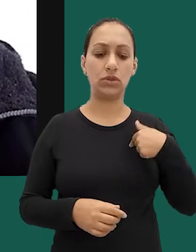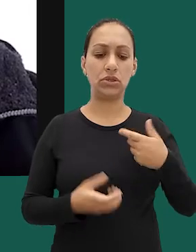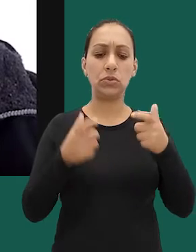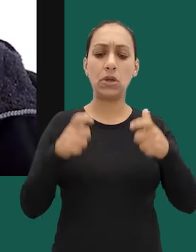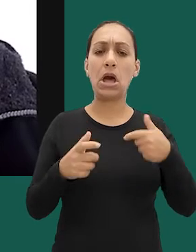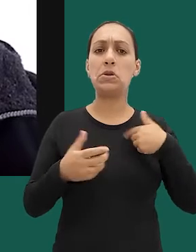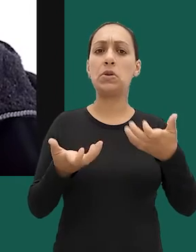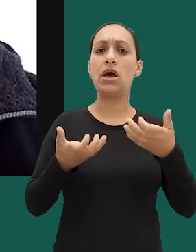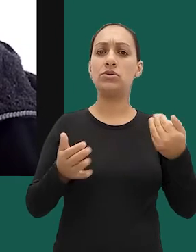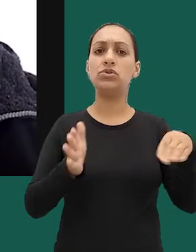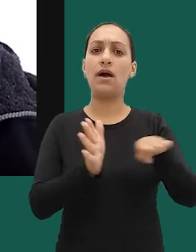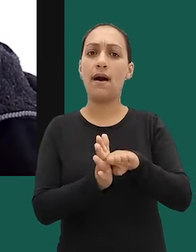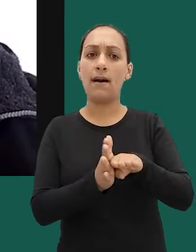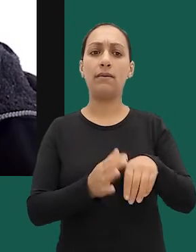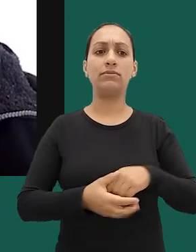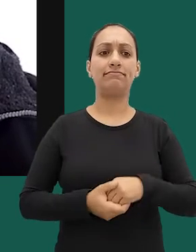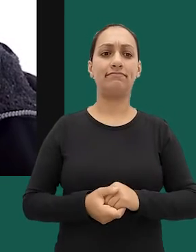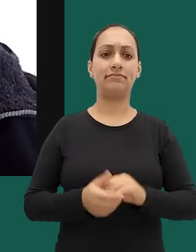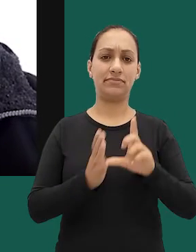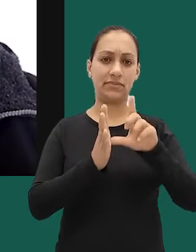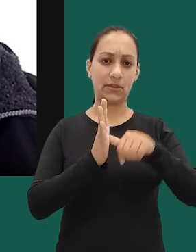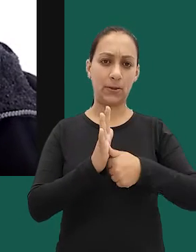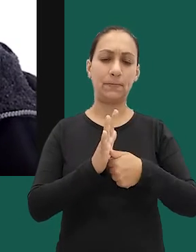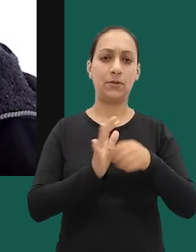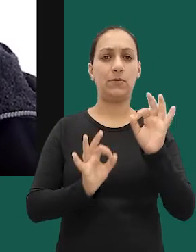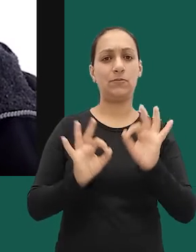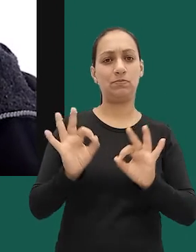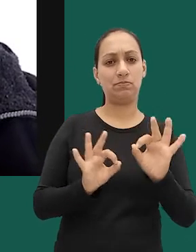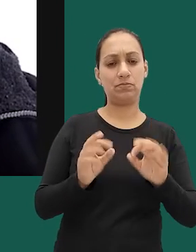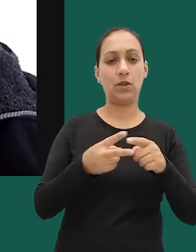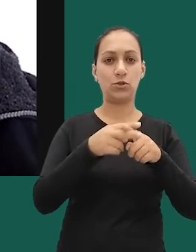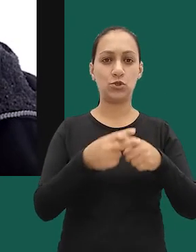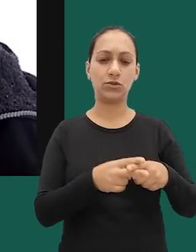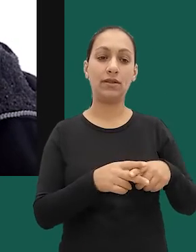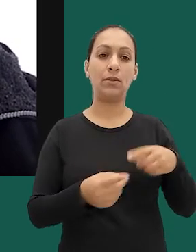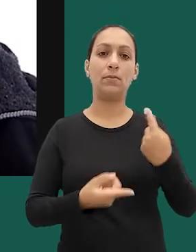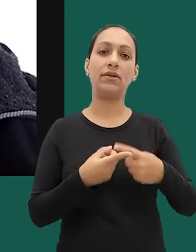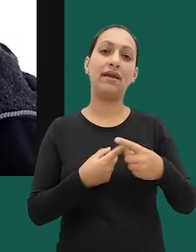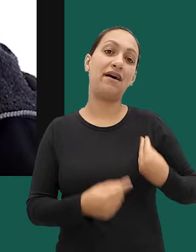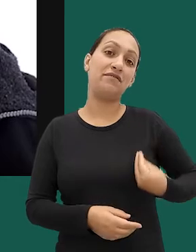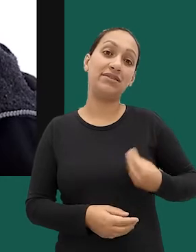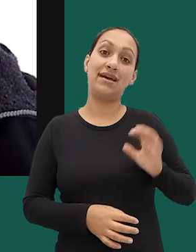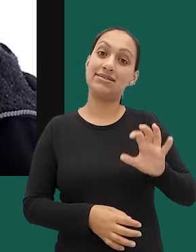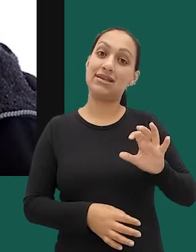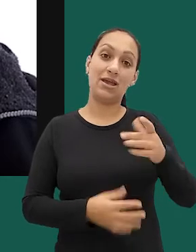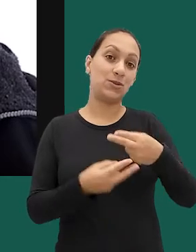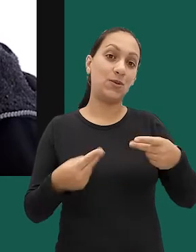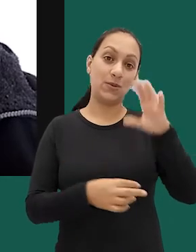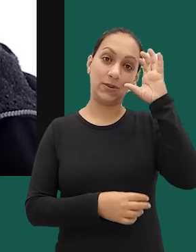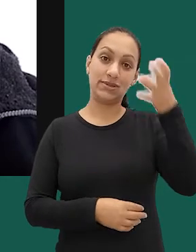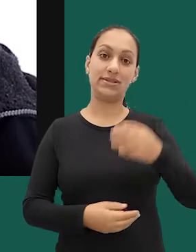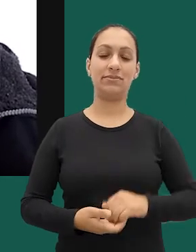chegar, e depois a gente vai ajustando, porque a vida é assim, enfim, e as coisas vão acontecendo.